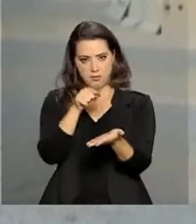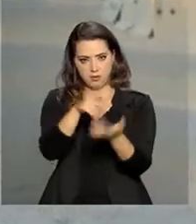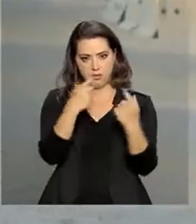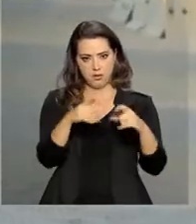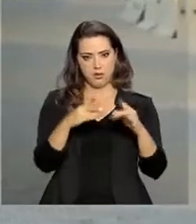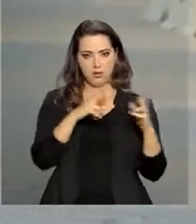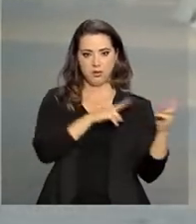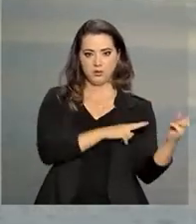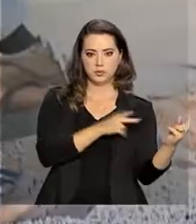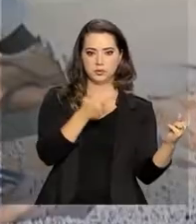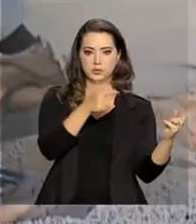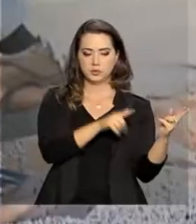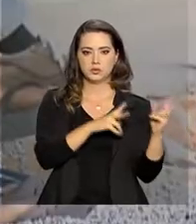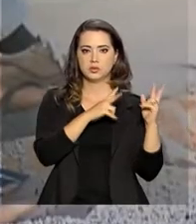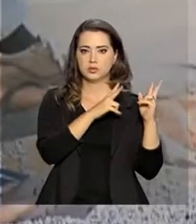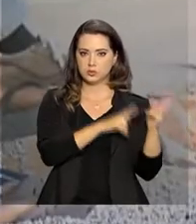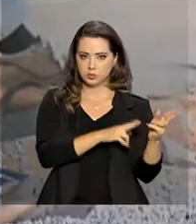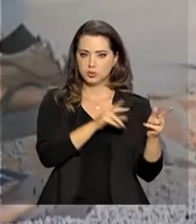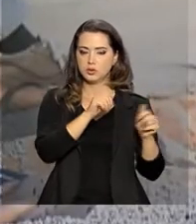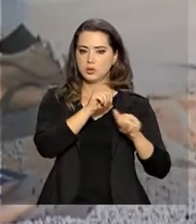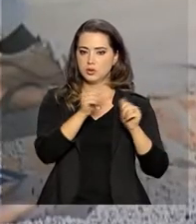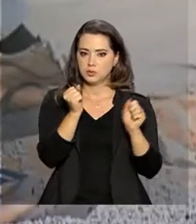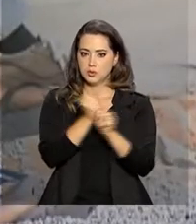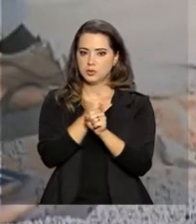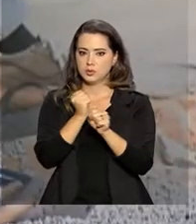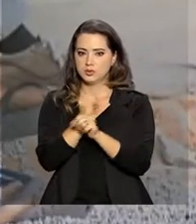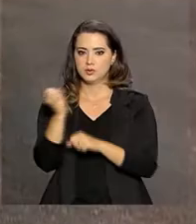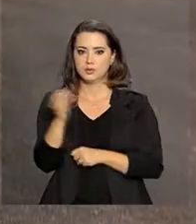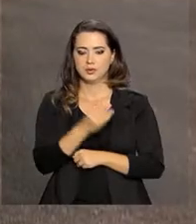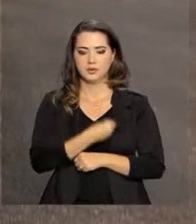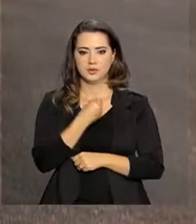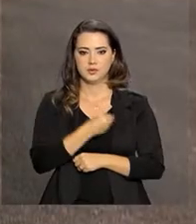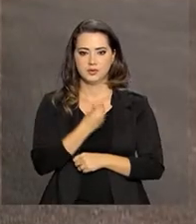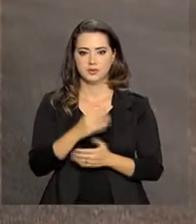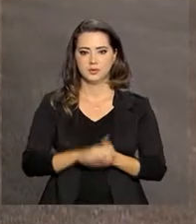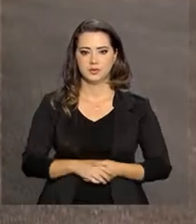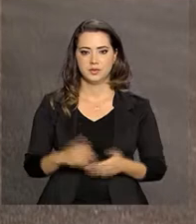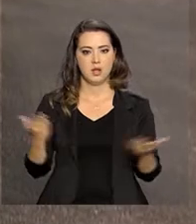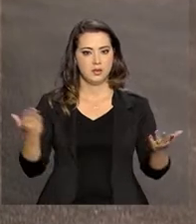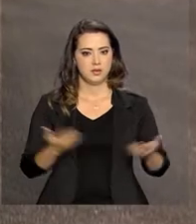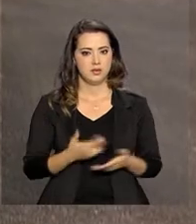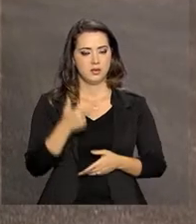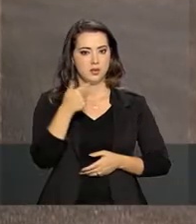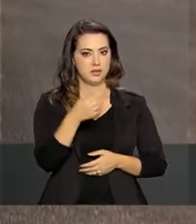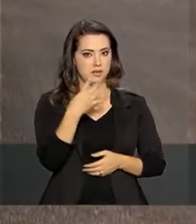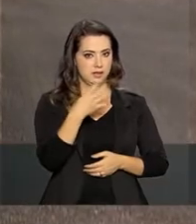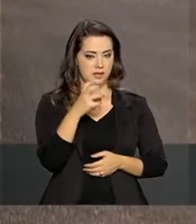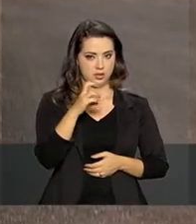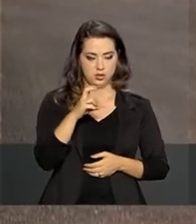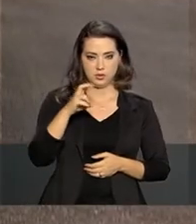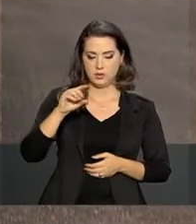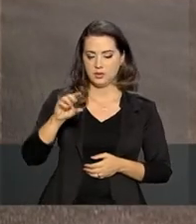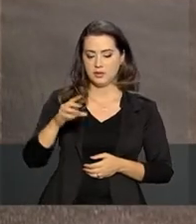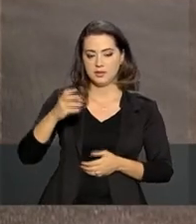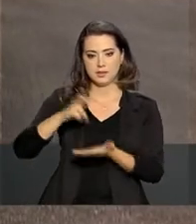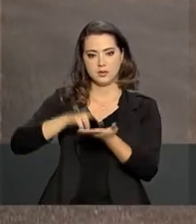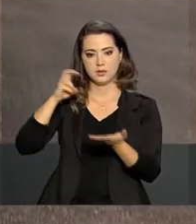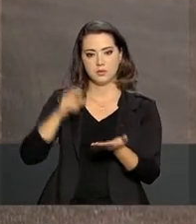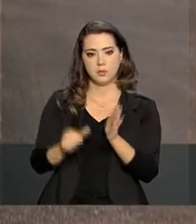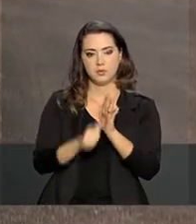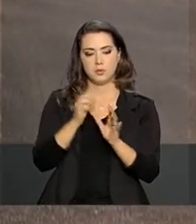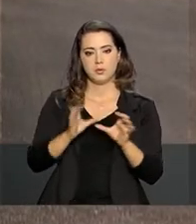dormir. Mais uma noite e eles podem construir uma nova história. Agora são 7h45 da manhã e um primeiro grupo